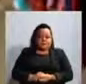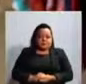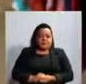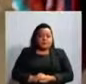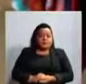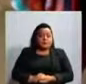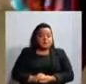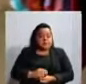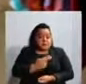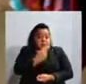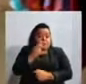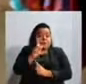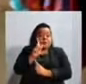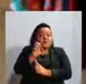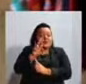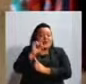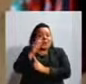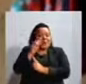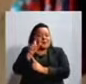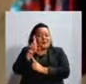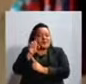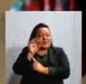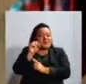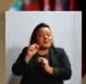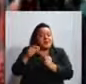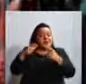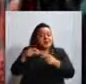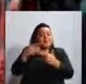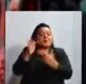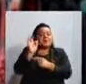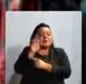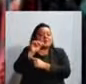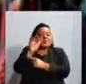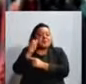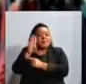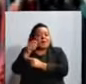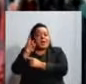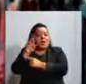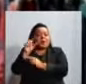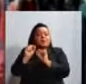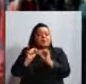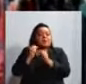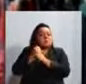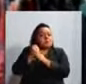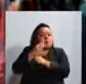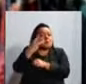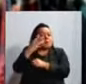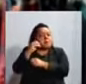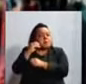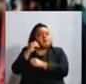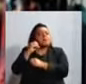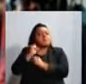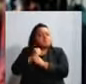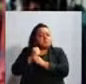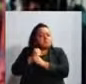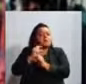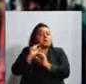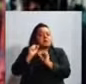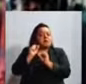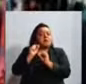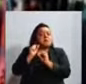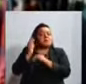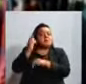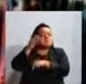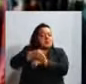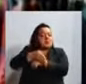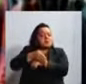Meu nome é Geraldo, moro na rua Francisco Barro. Eu moro lá há quase 30 anos e aquela rua entra prefeito,